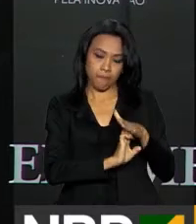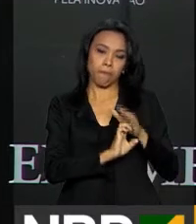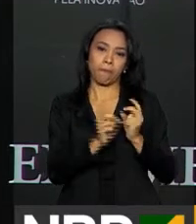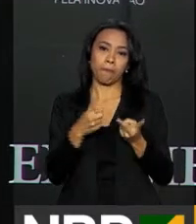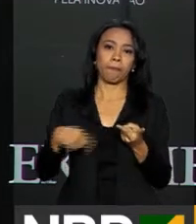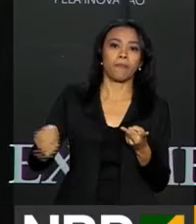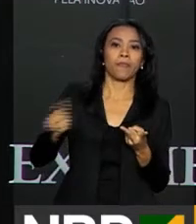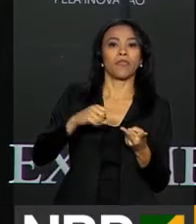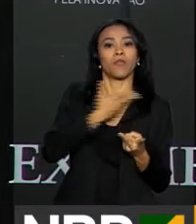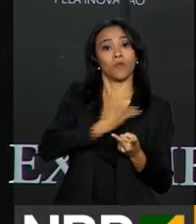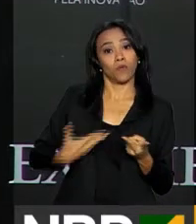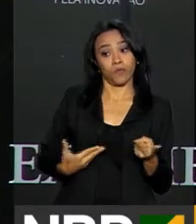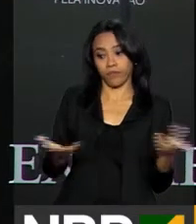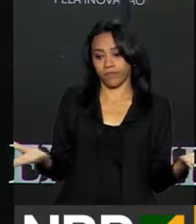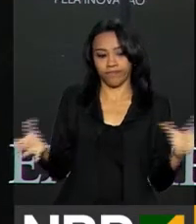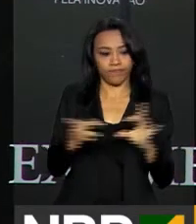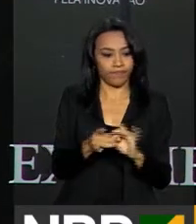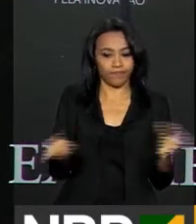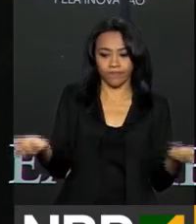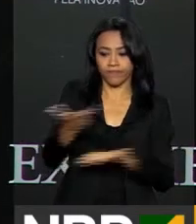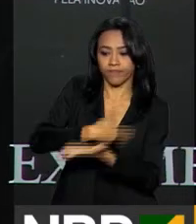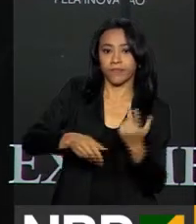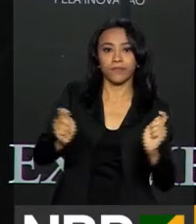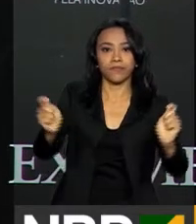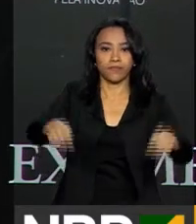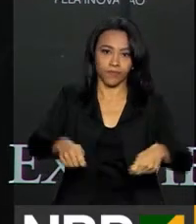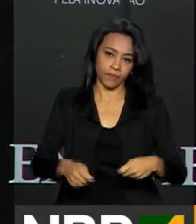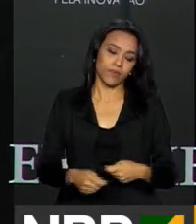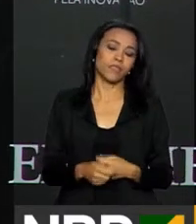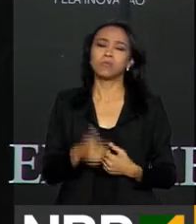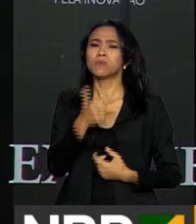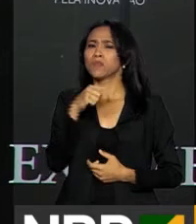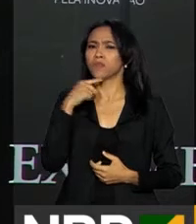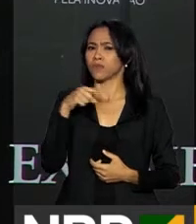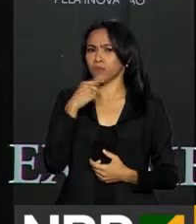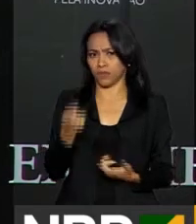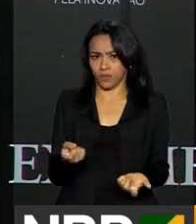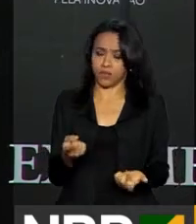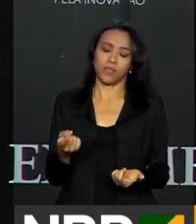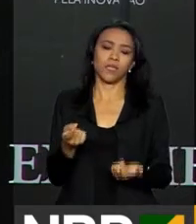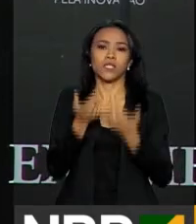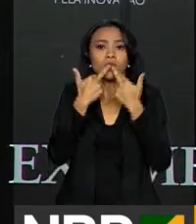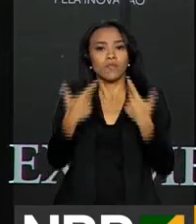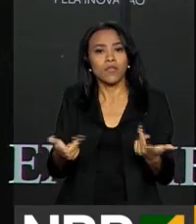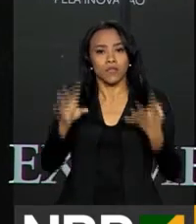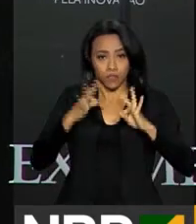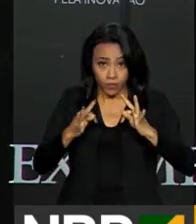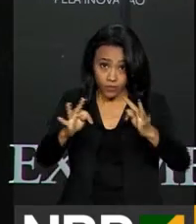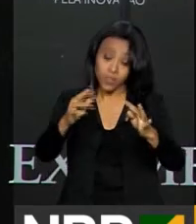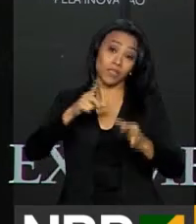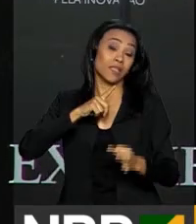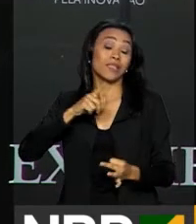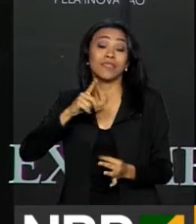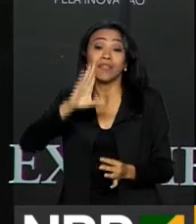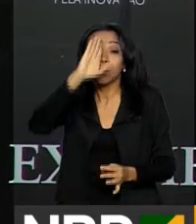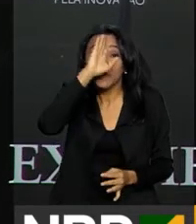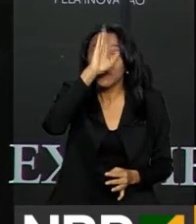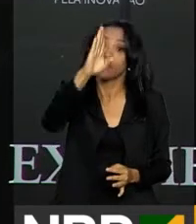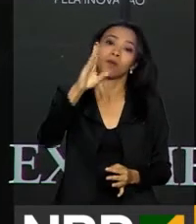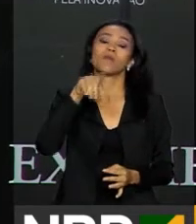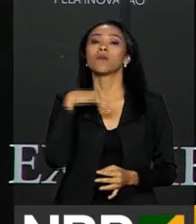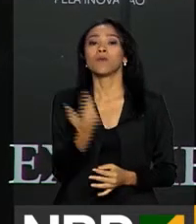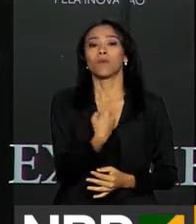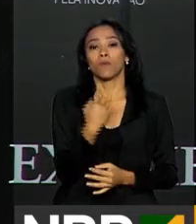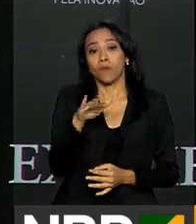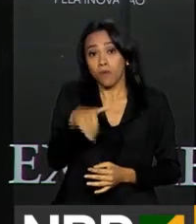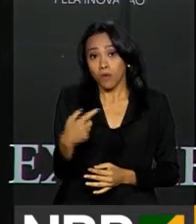atividade privada. E neste passo, não há dúvida que a inovação tem papel de destaque. Quando nós pensamos nisso, nós